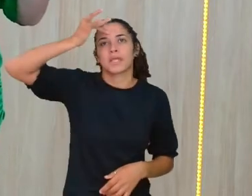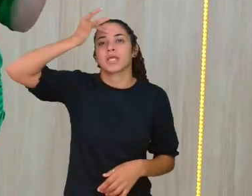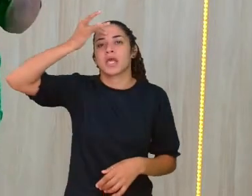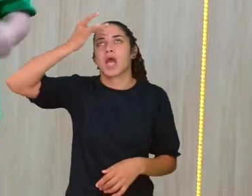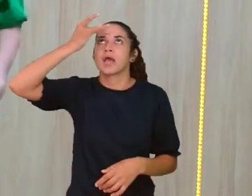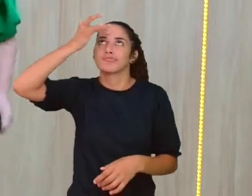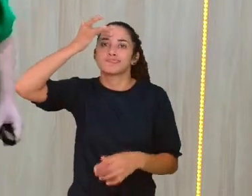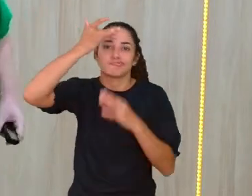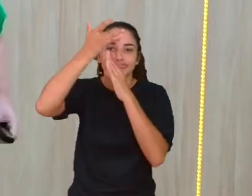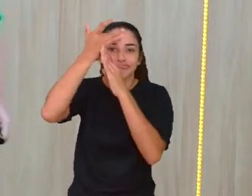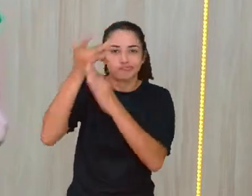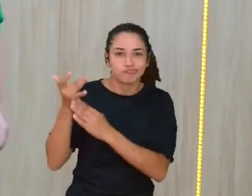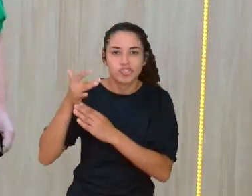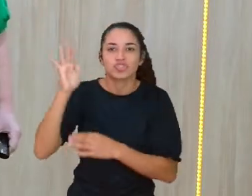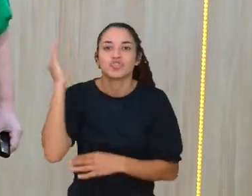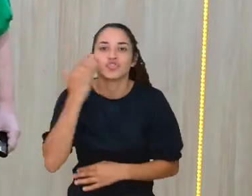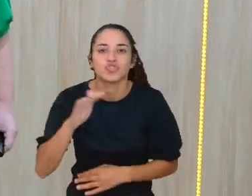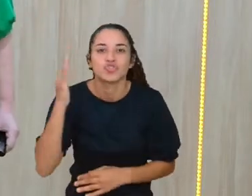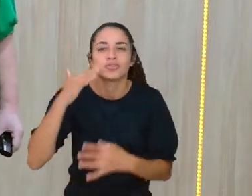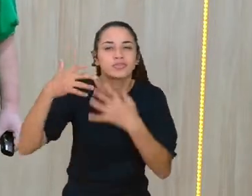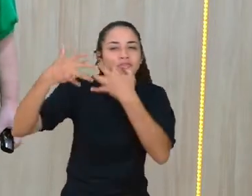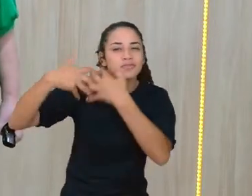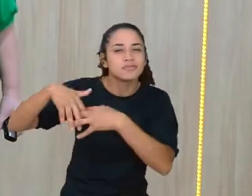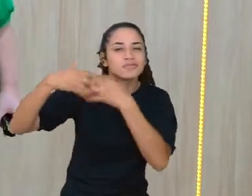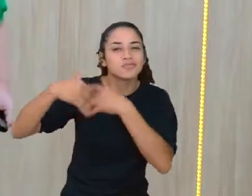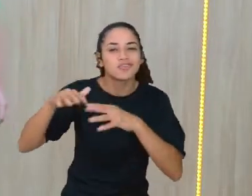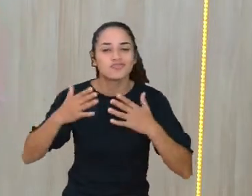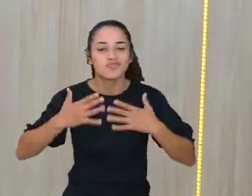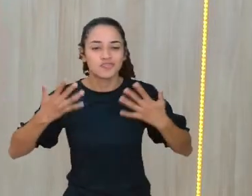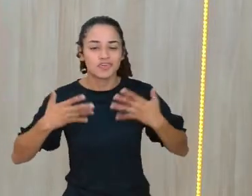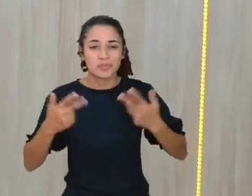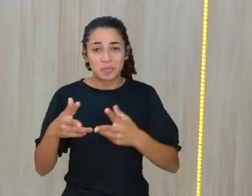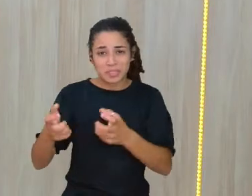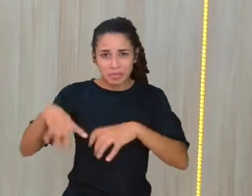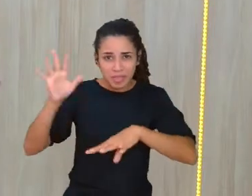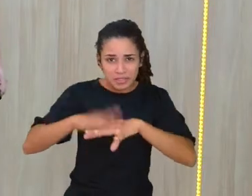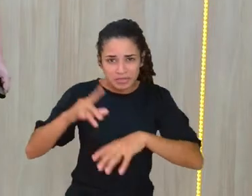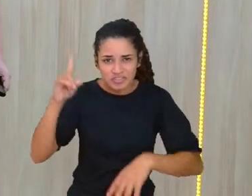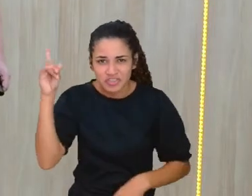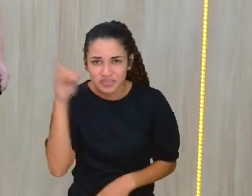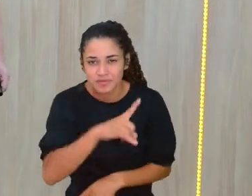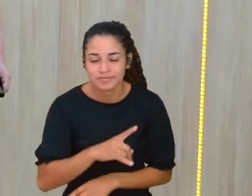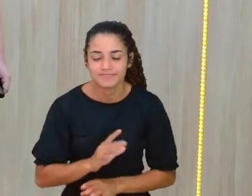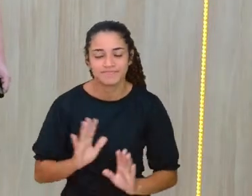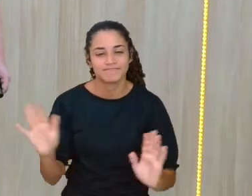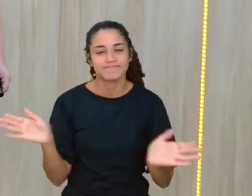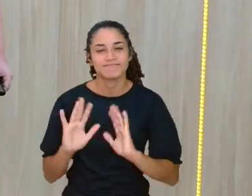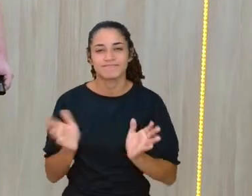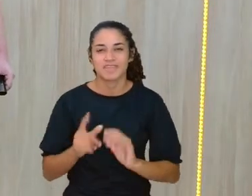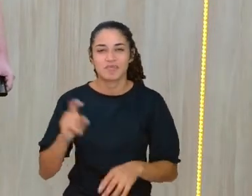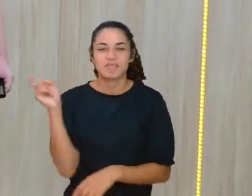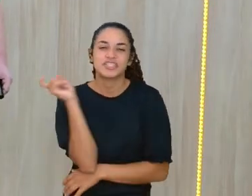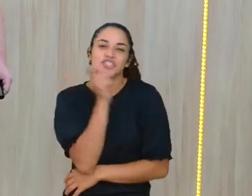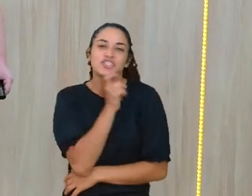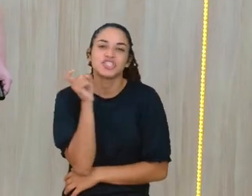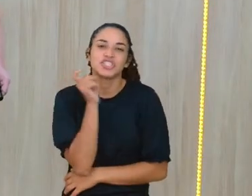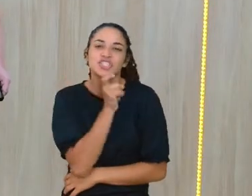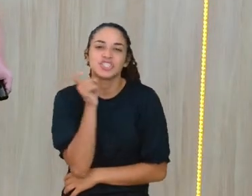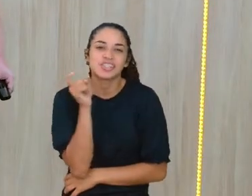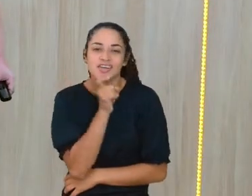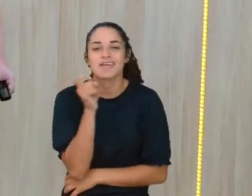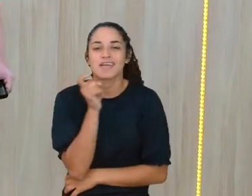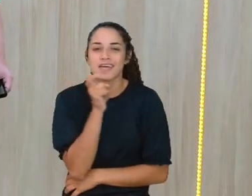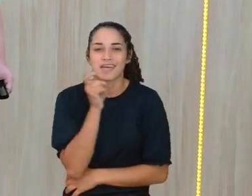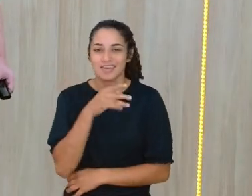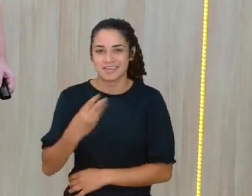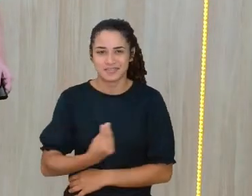a entender e a se divertir, vocês vão perceber que essa história que matemática é difícil é fake news. Isso aí, ó,